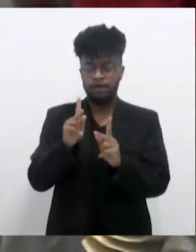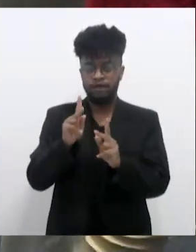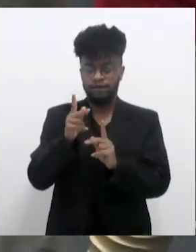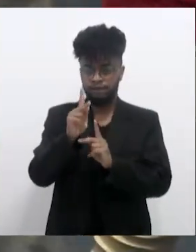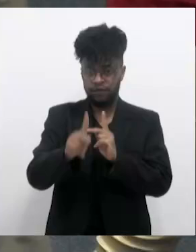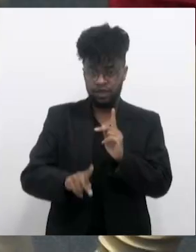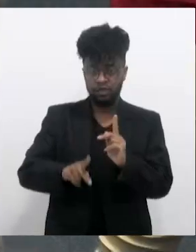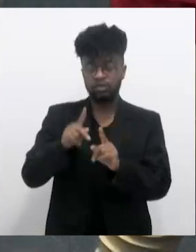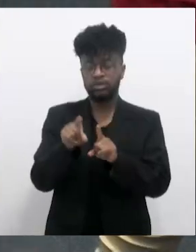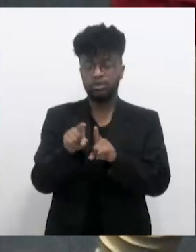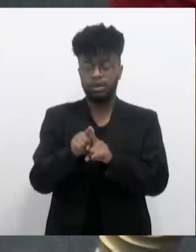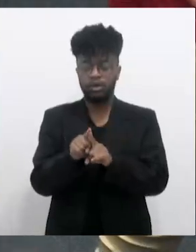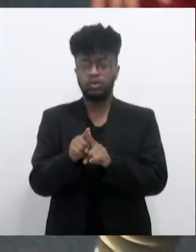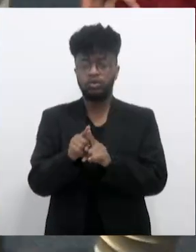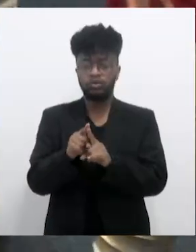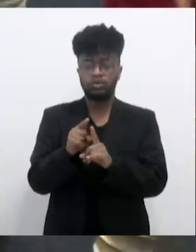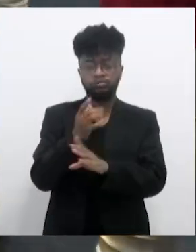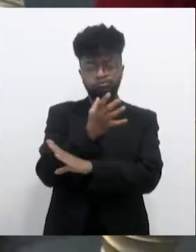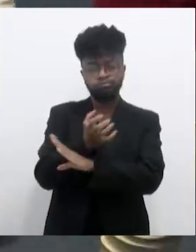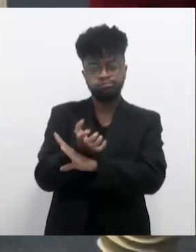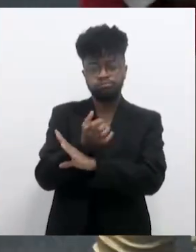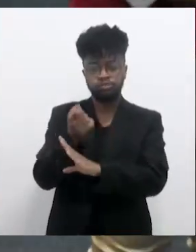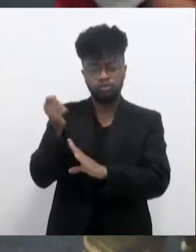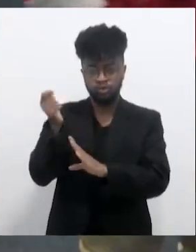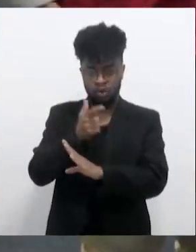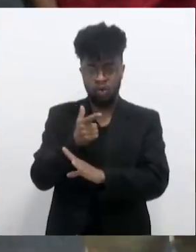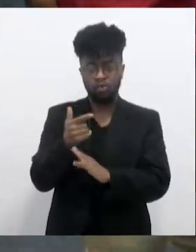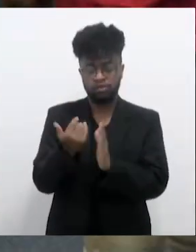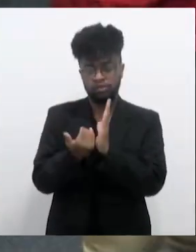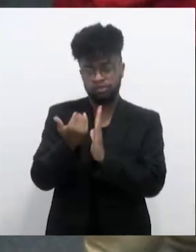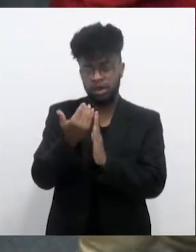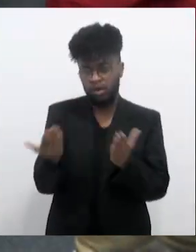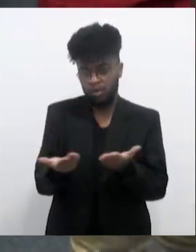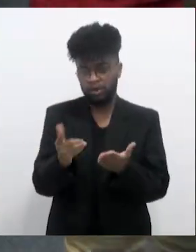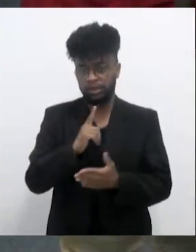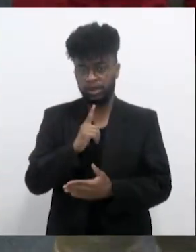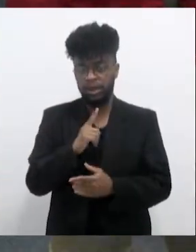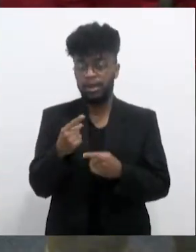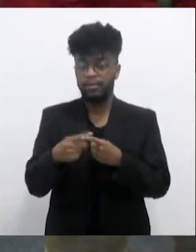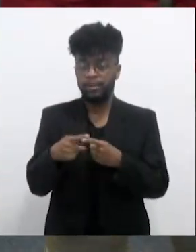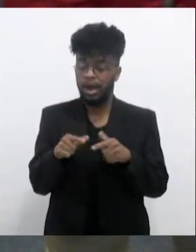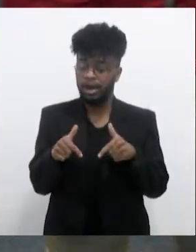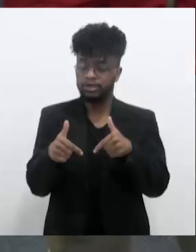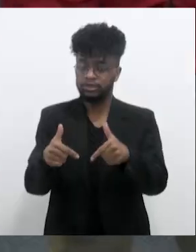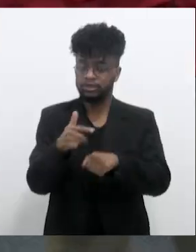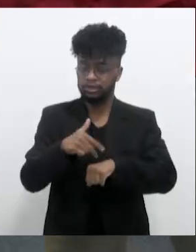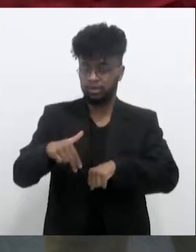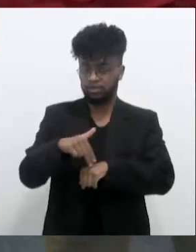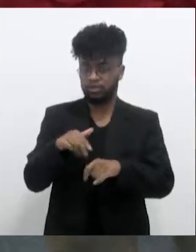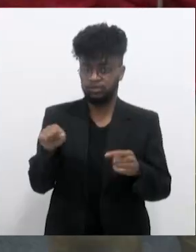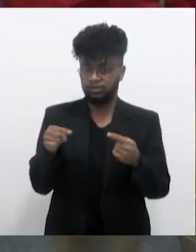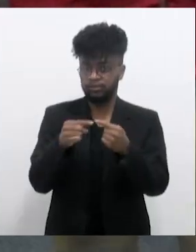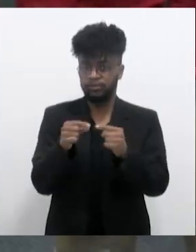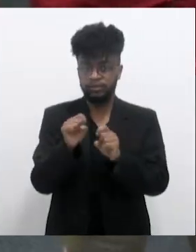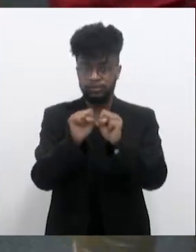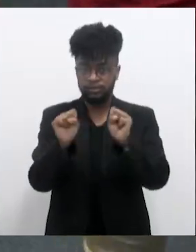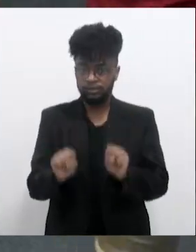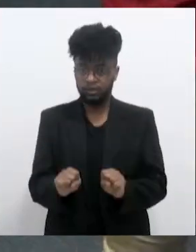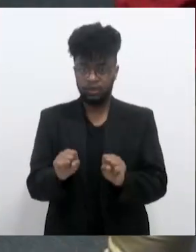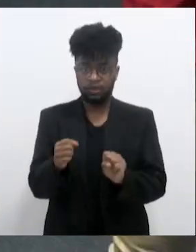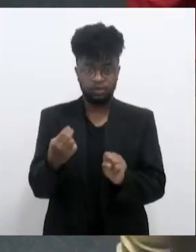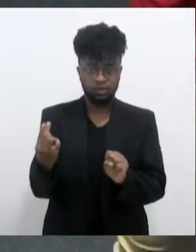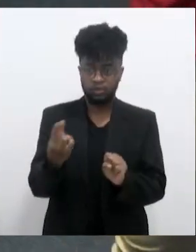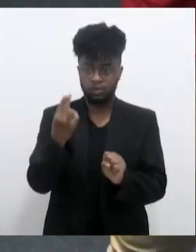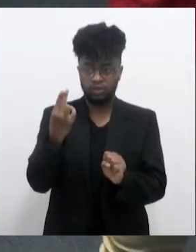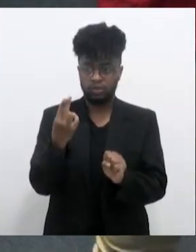e energia solar a mais, né? O operador nacional do sistema não tem sequer